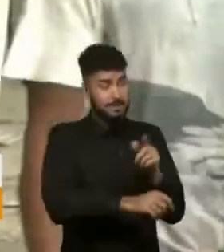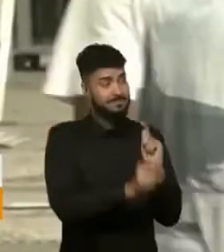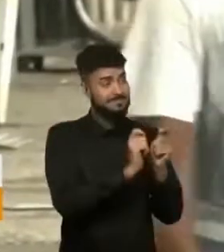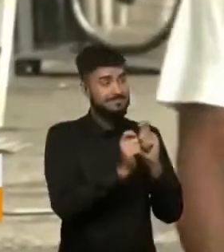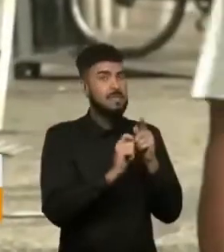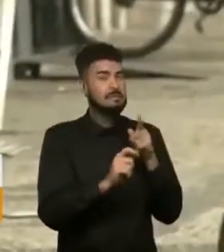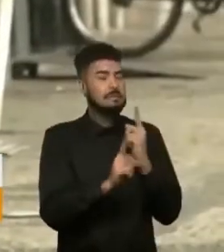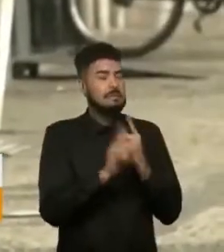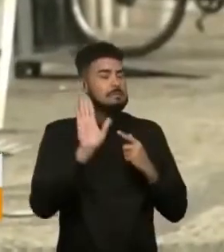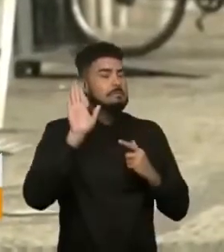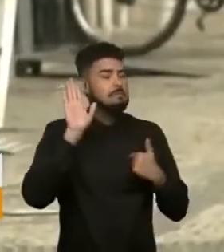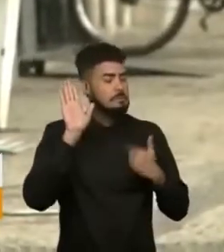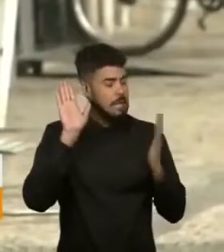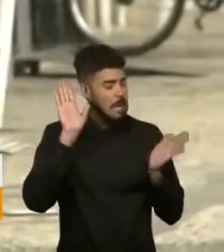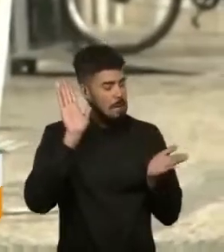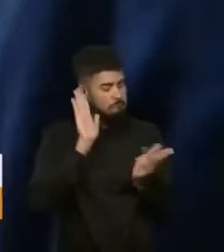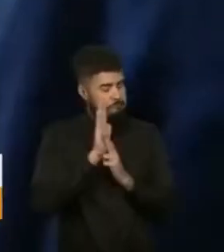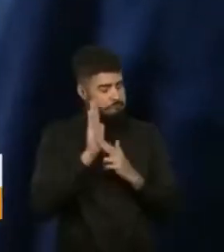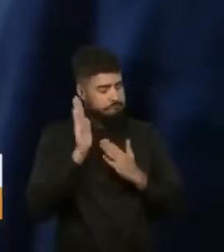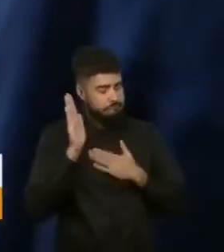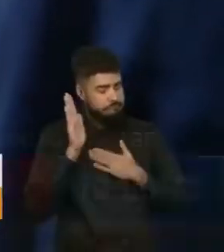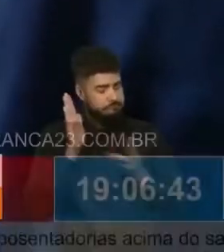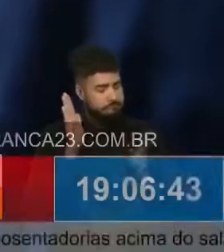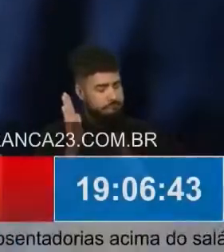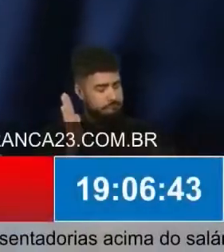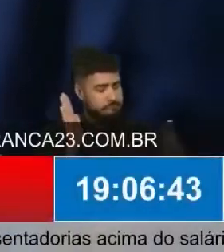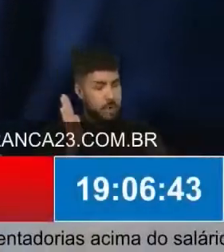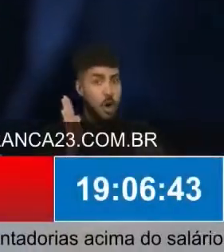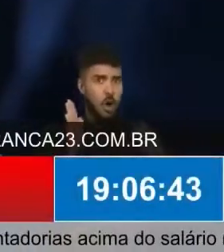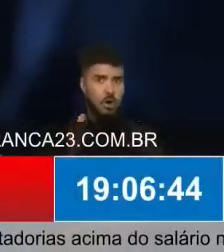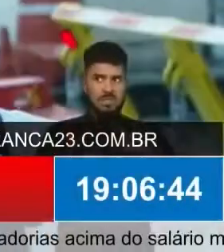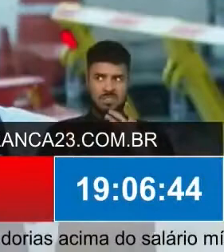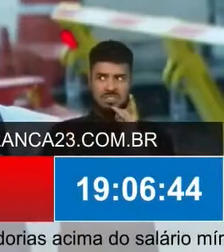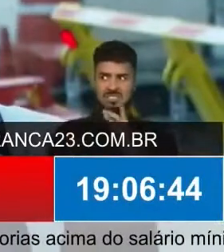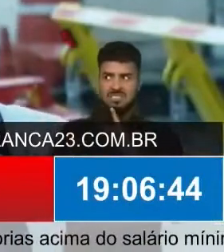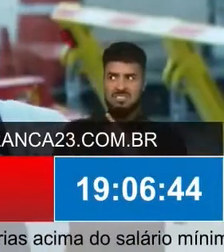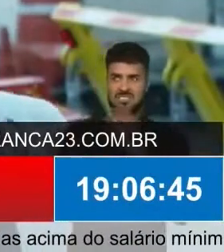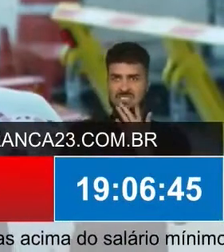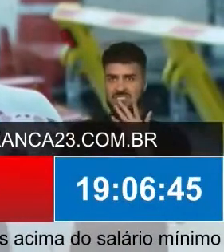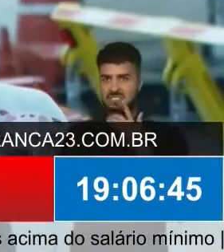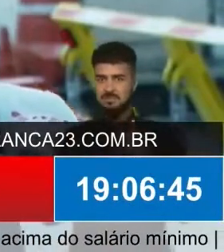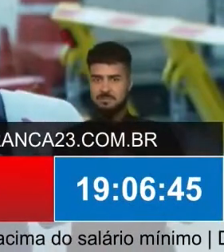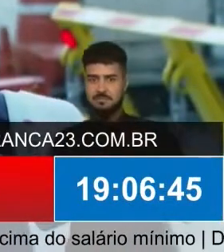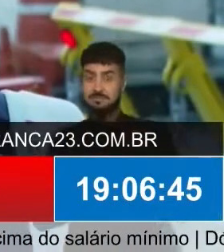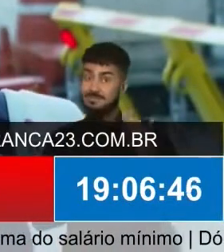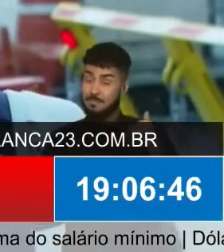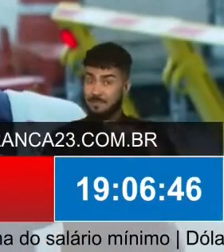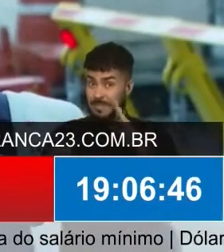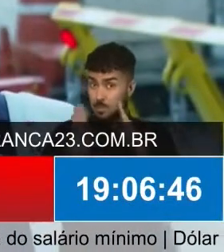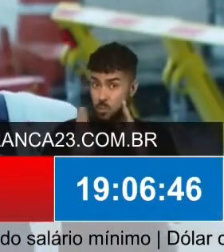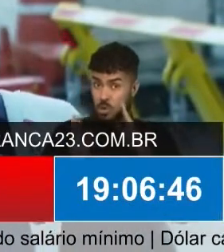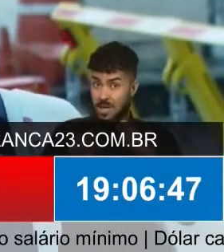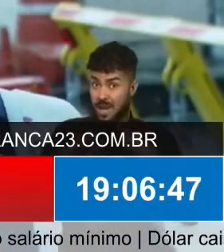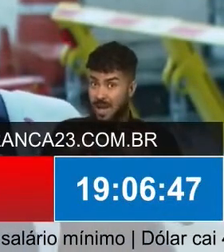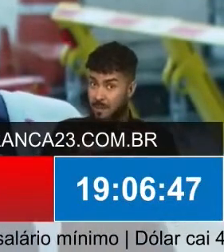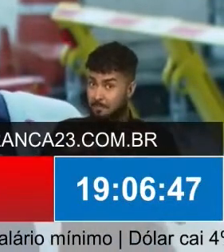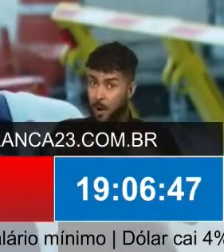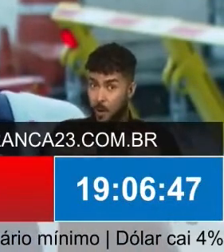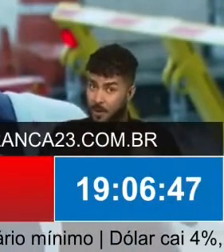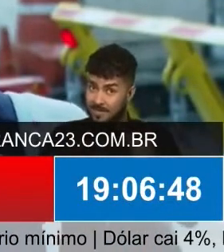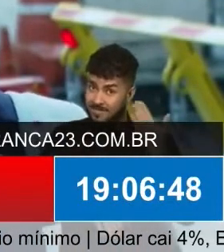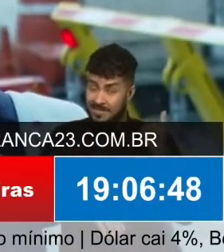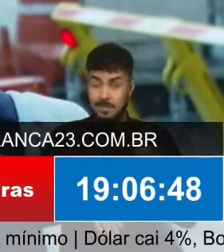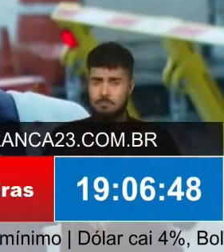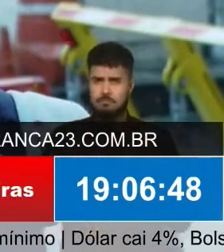foi vítima de criminosos ou quem teme pela segurança digital. Já tive meu Facebook hackeado uma vez.